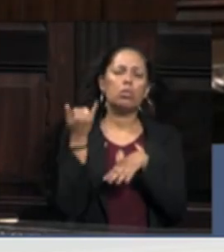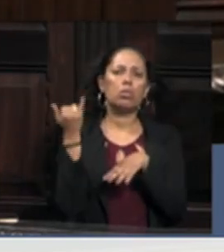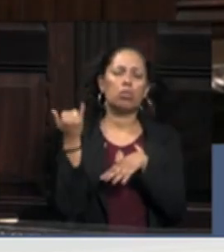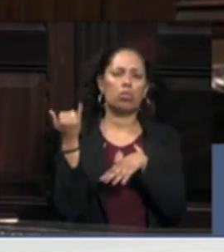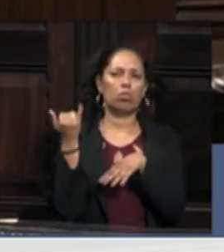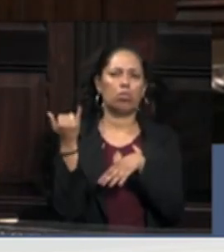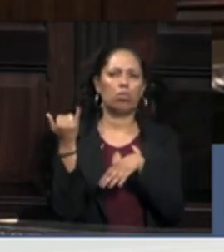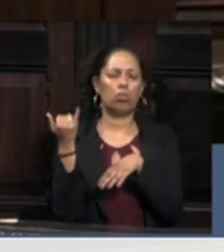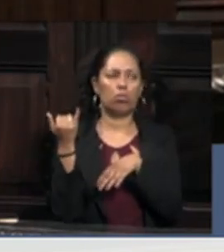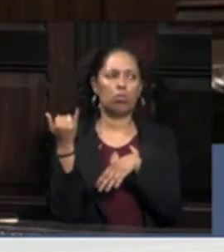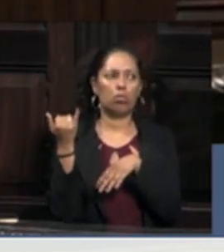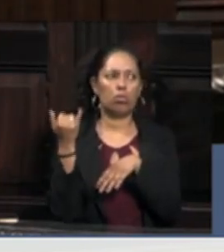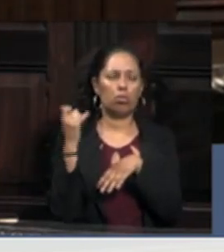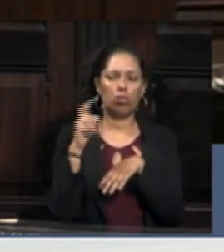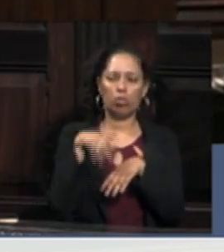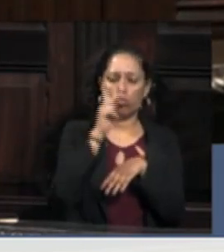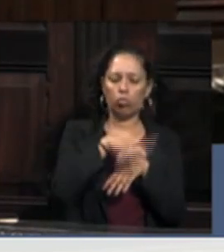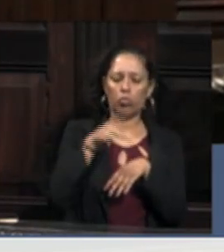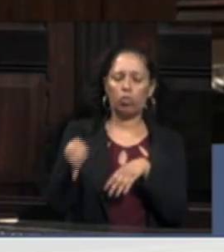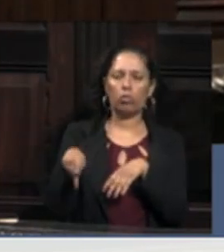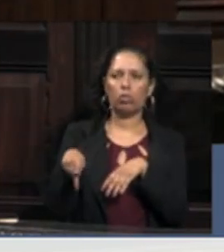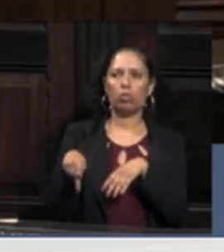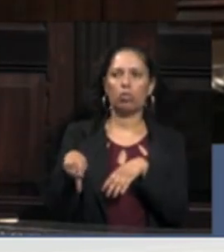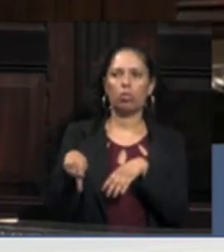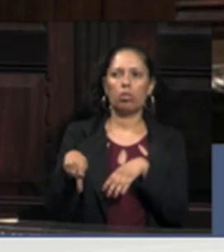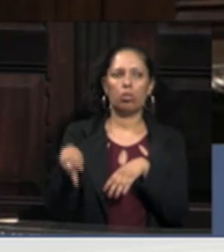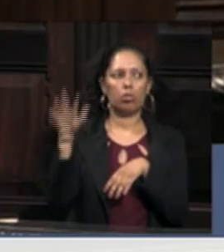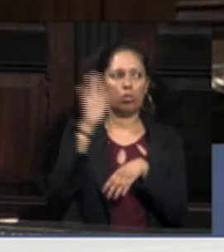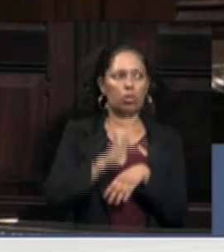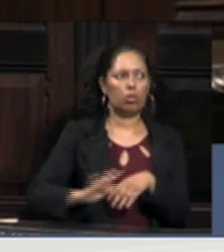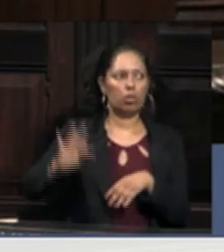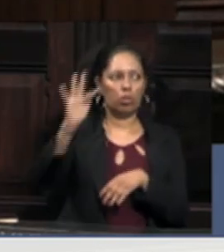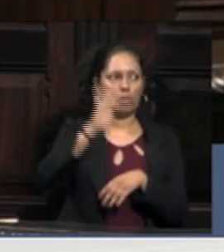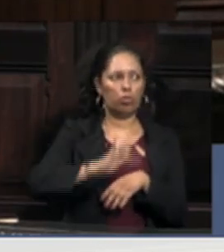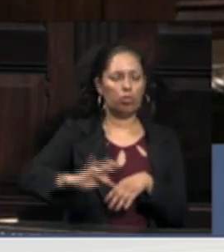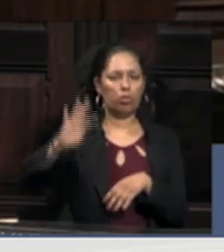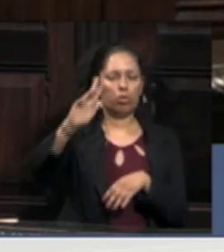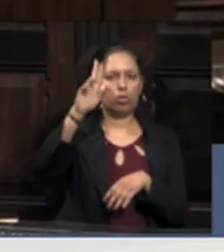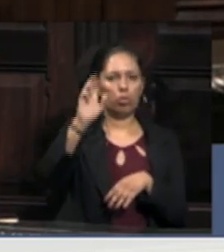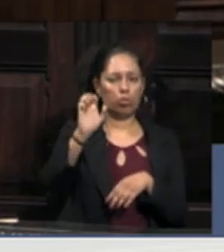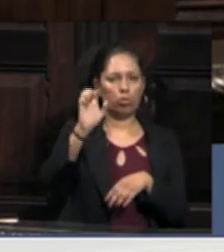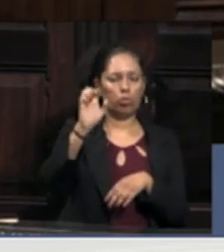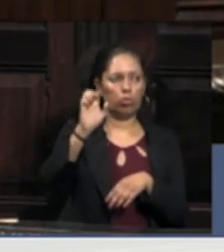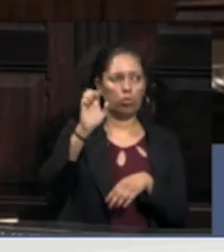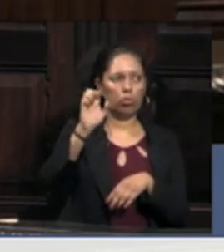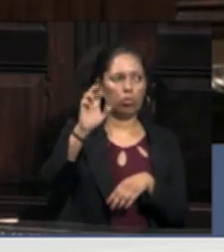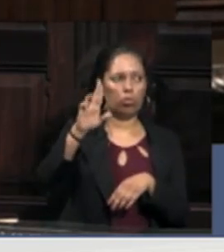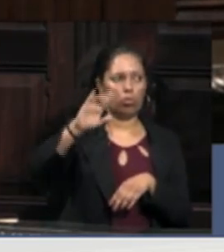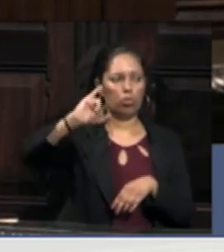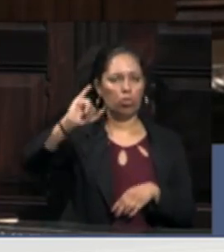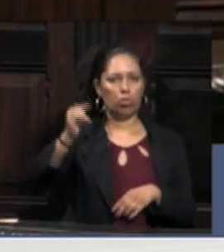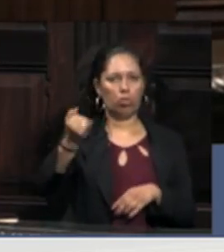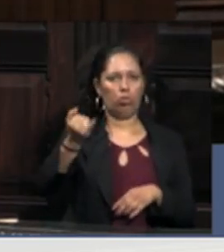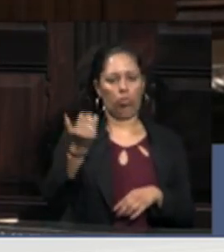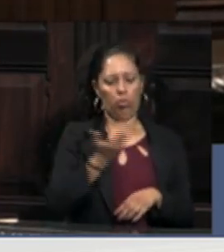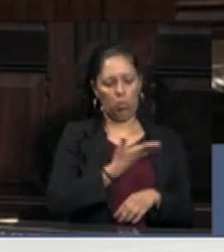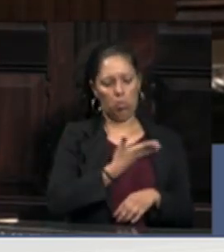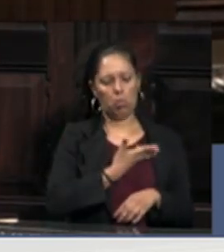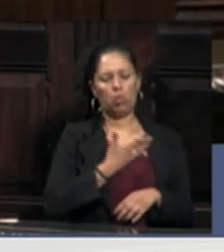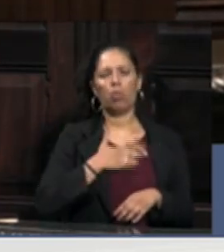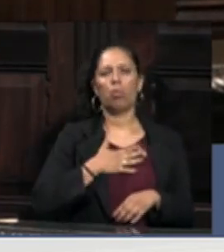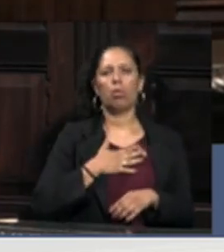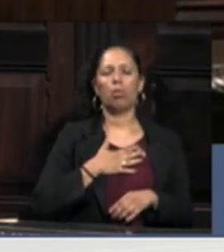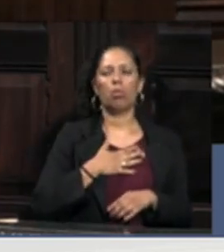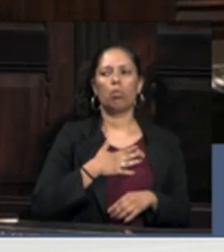envolve os professores da Universidade do Estado do Rio de Janeiro, da UERJ, os colegas da UERJ, e